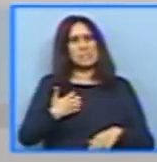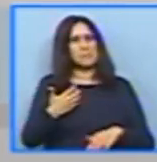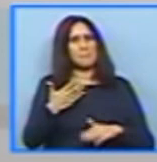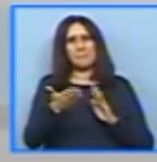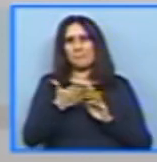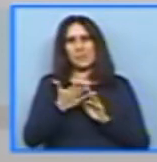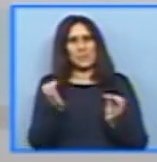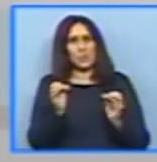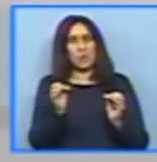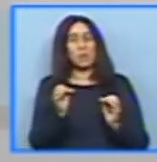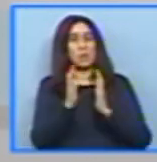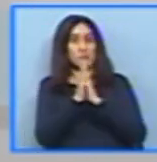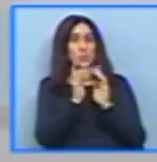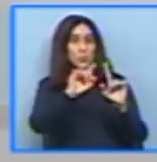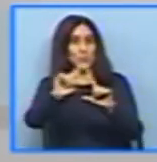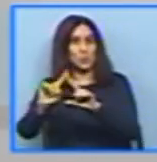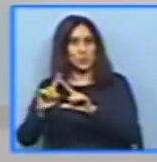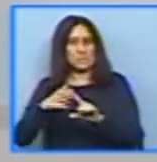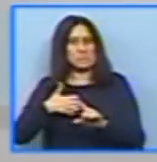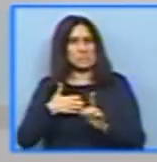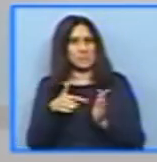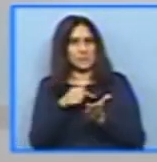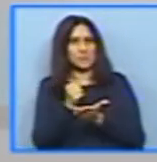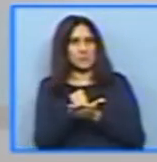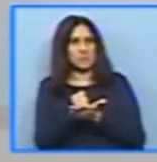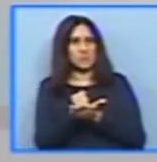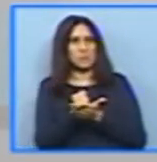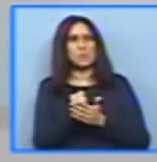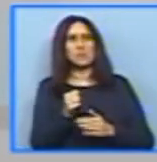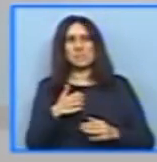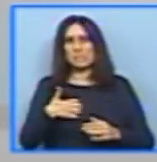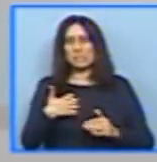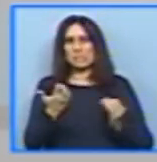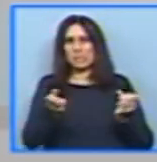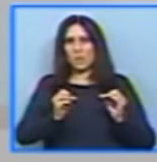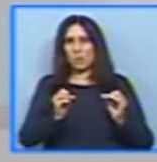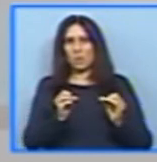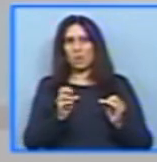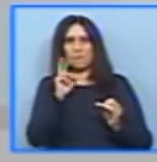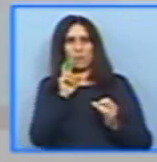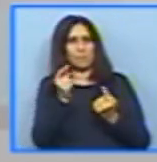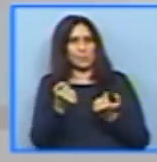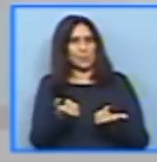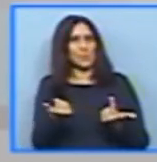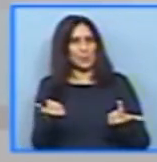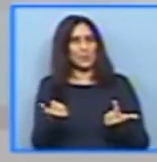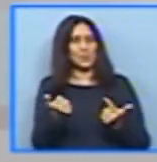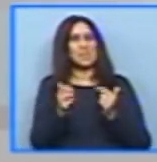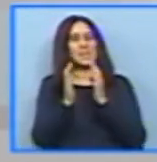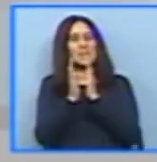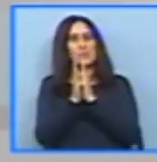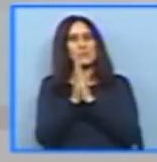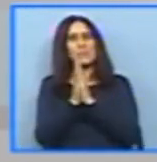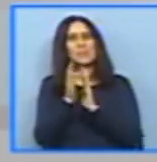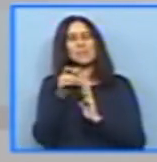como é os outros deuses, que estão sempre indignados, e quando não estão indignados valem pouco os deuses pagãos.